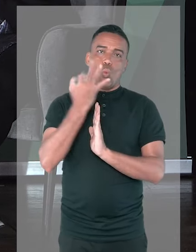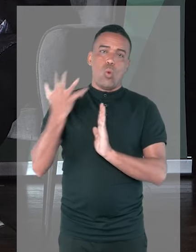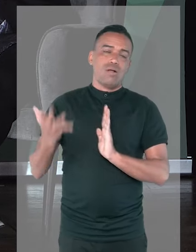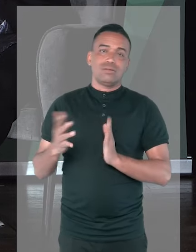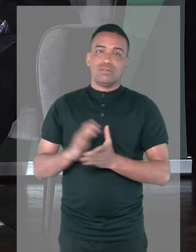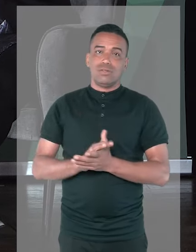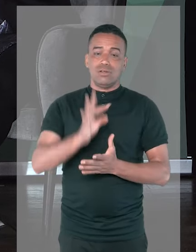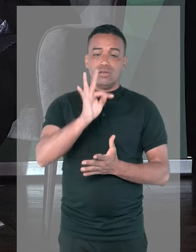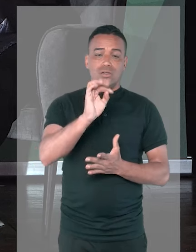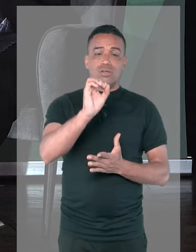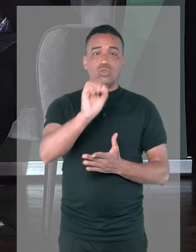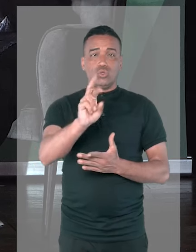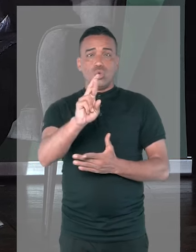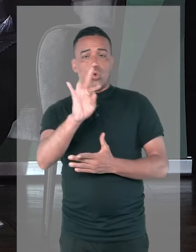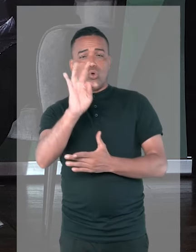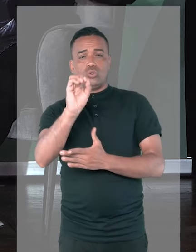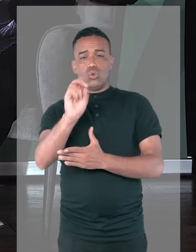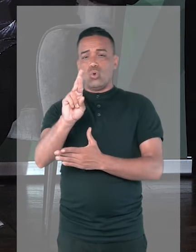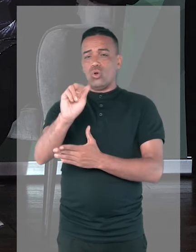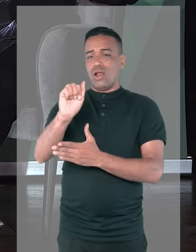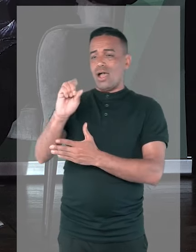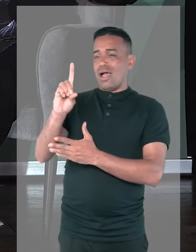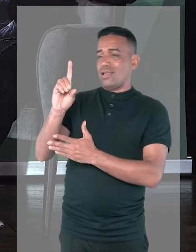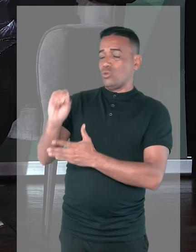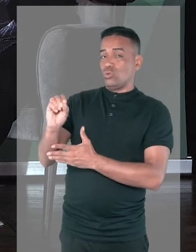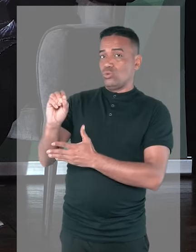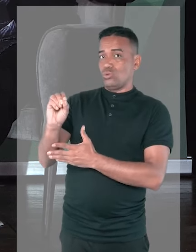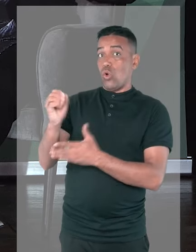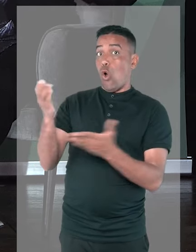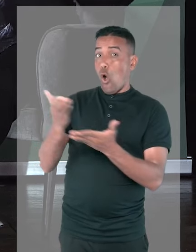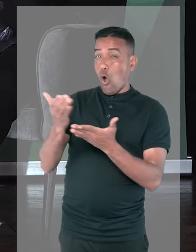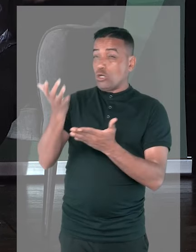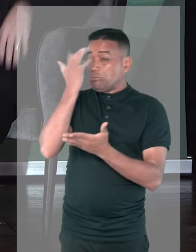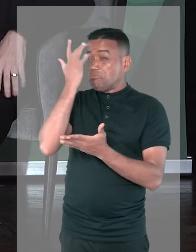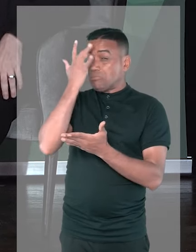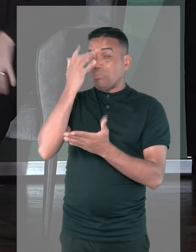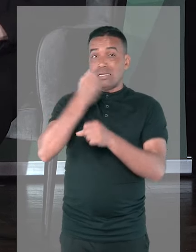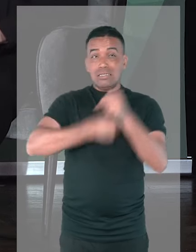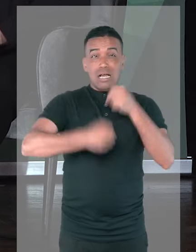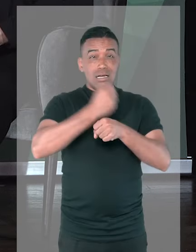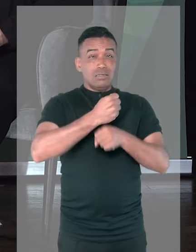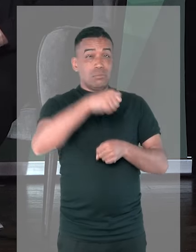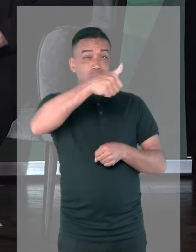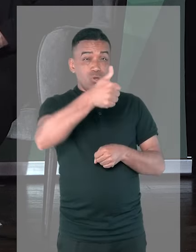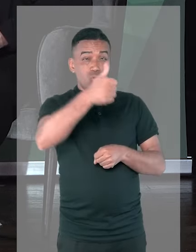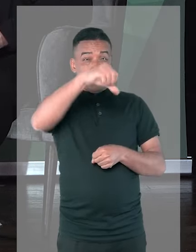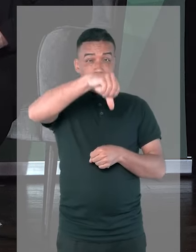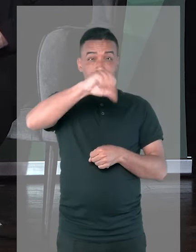Torturado é um fenômeno hoje, mas nos anos 80 ele não seria. Só te interrompendo, considere